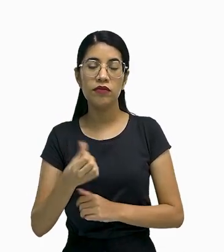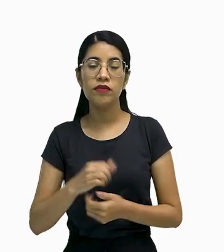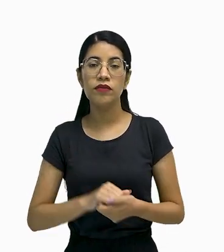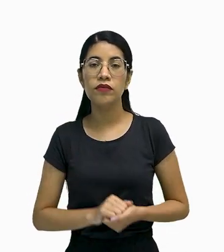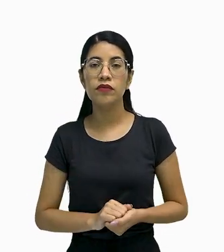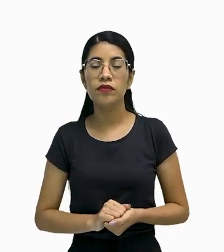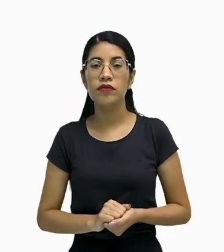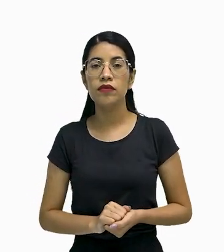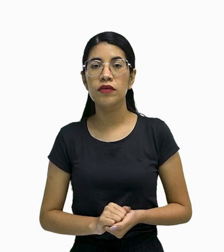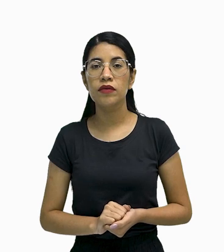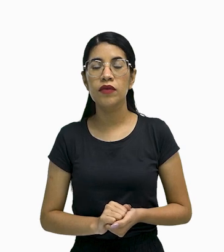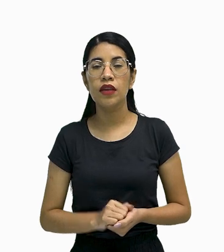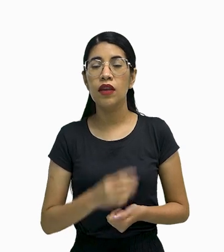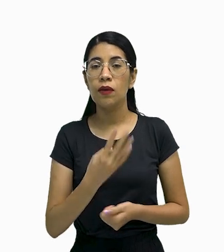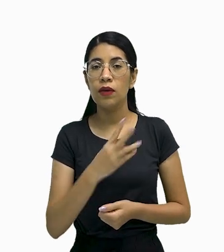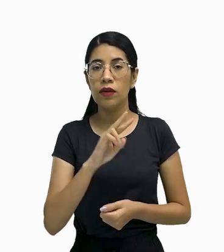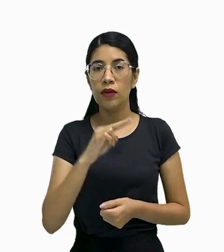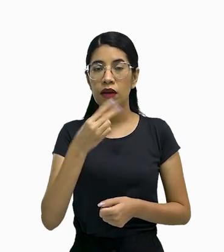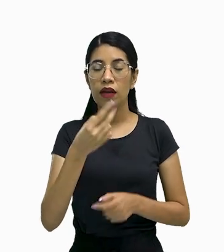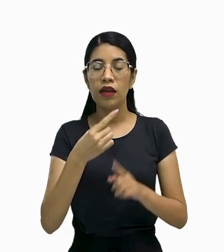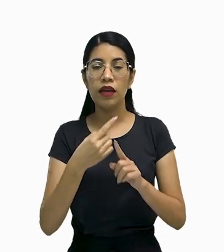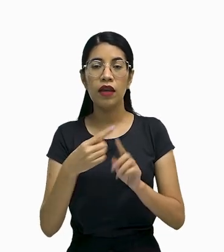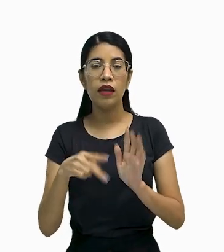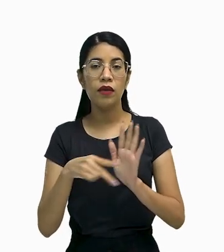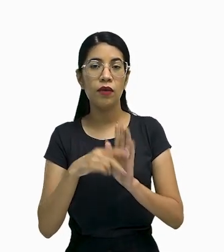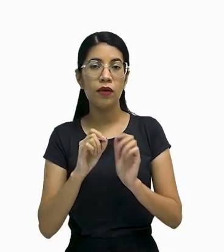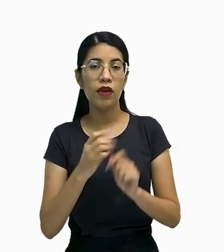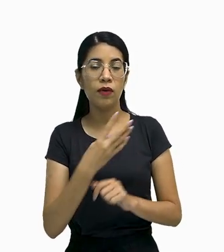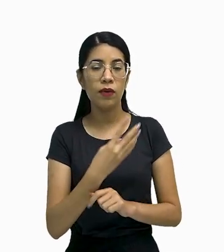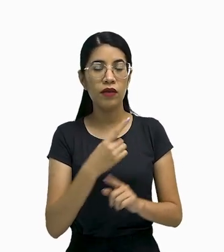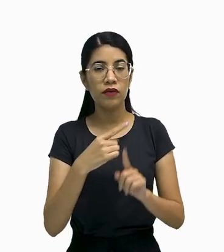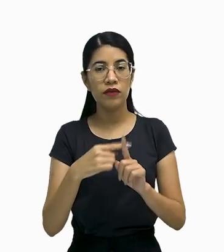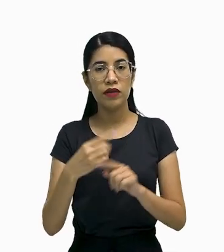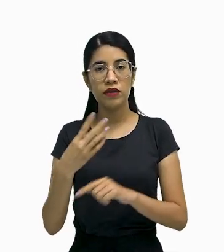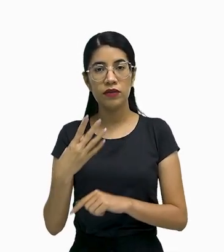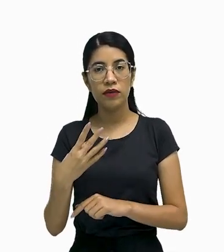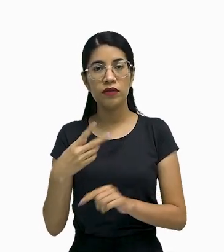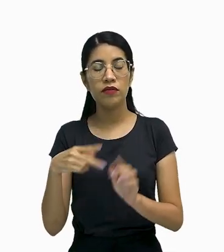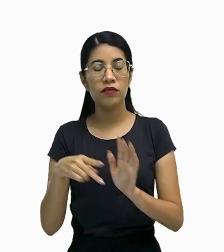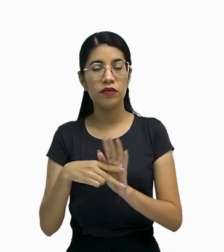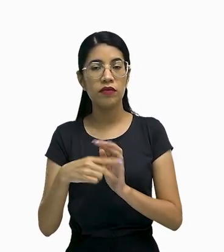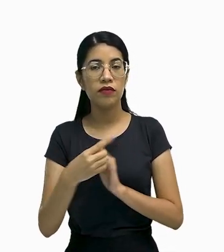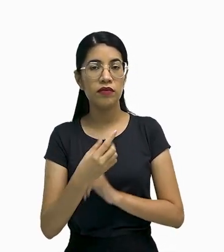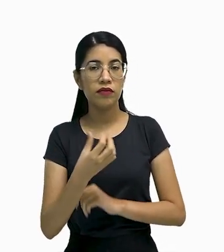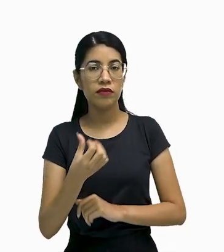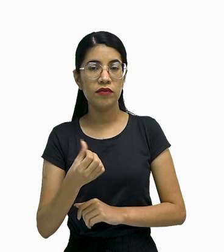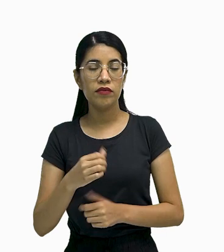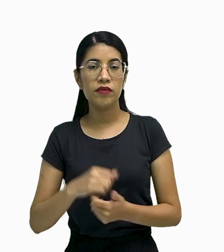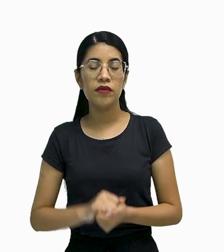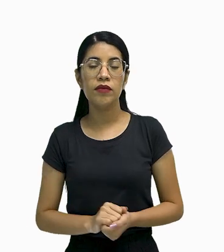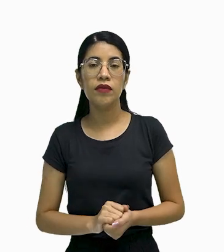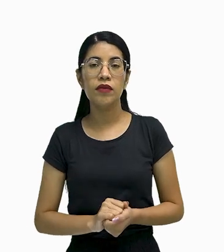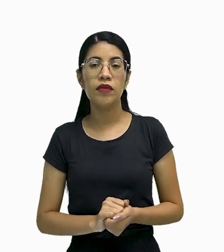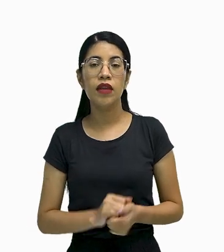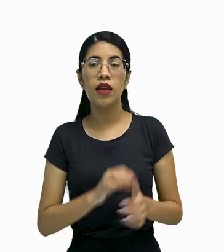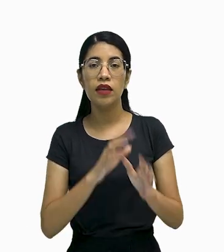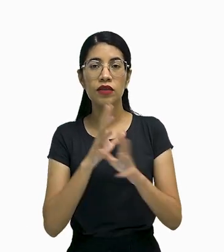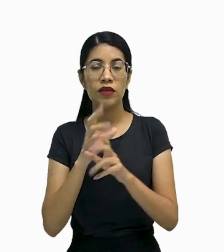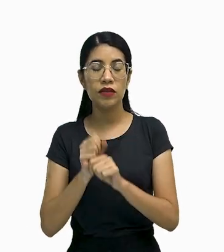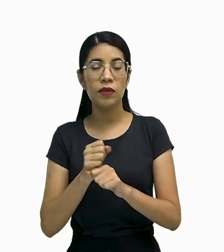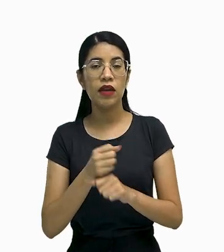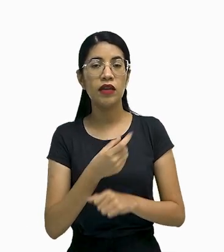ao quadrado é a mesma coisa do que multiplicar 4 vezes 4. Ao somarmos 16